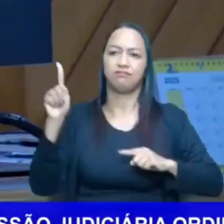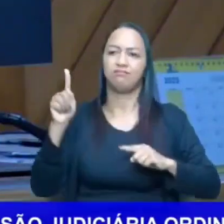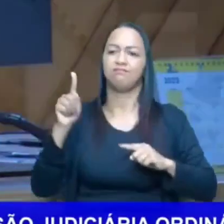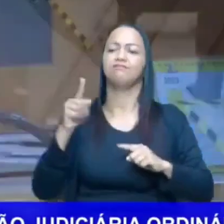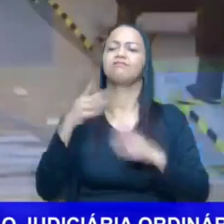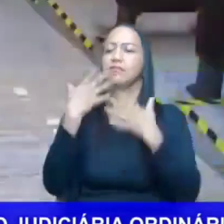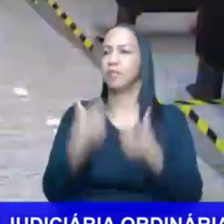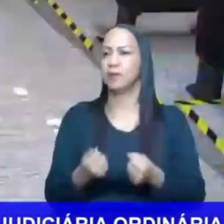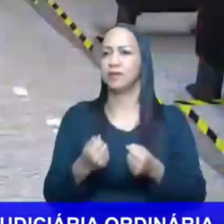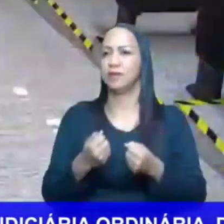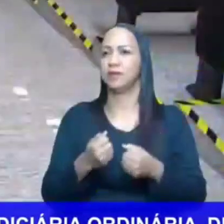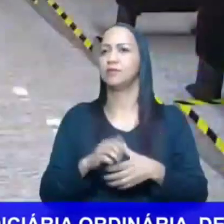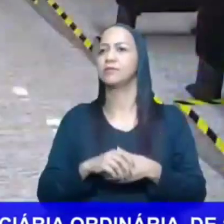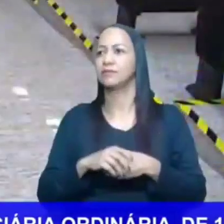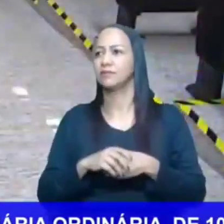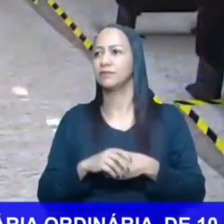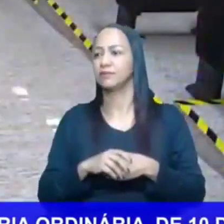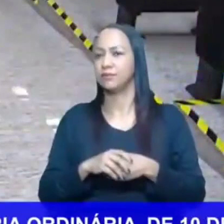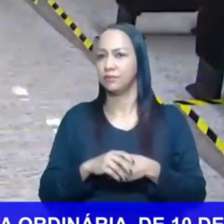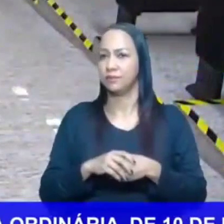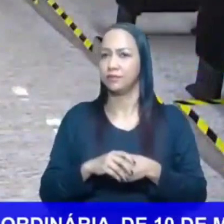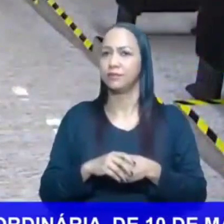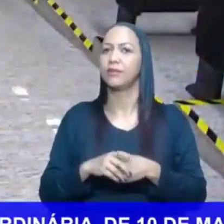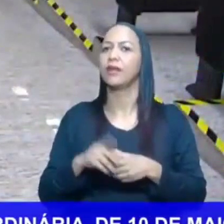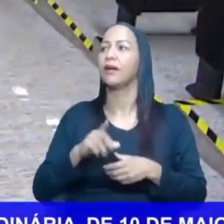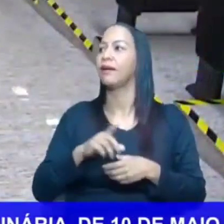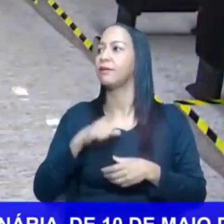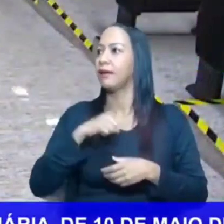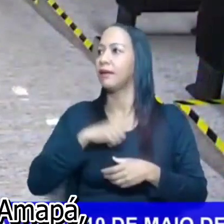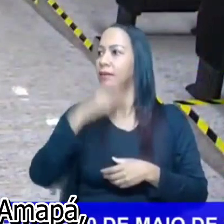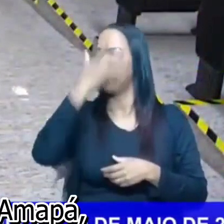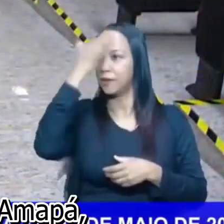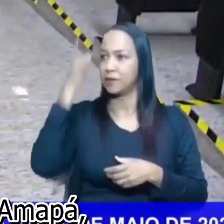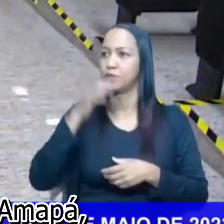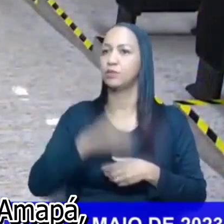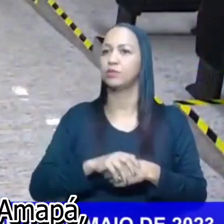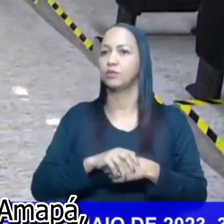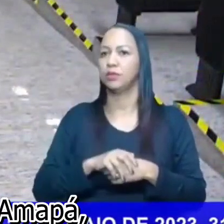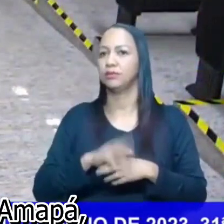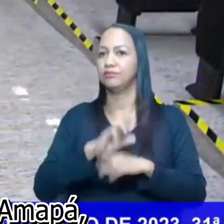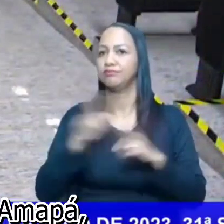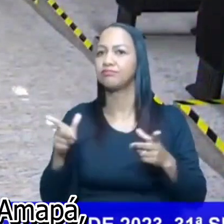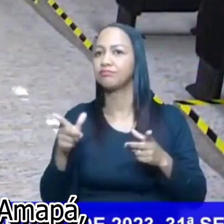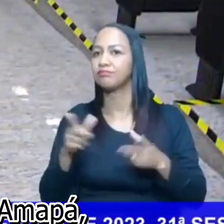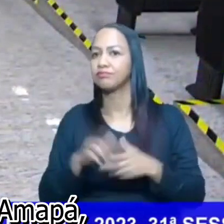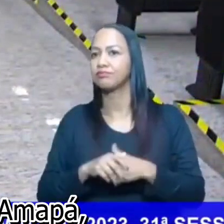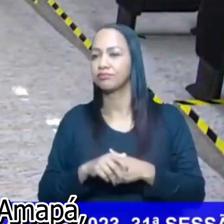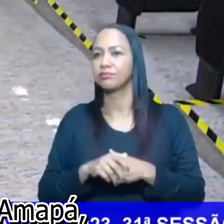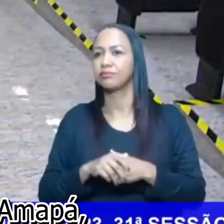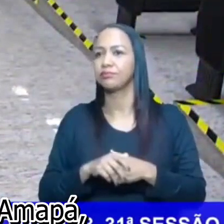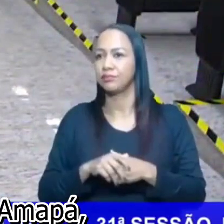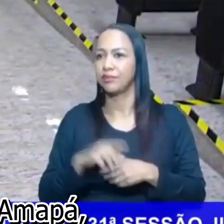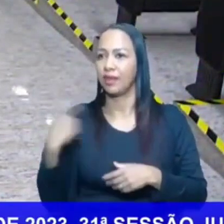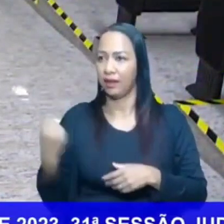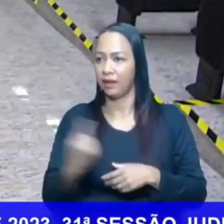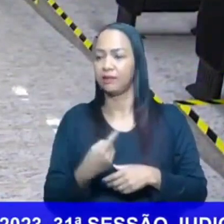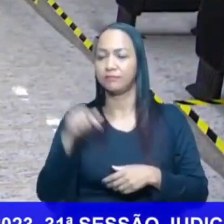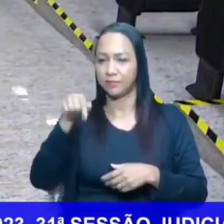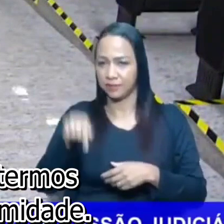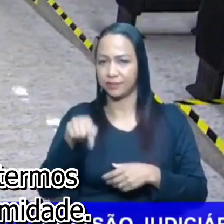contas. Pela desaprovação. Alguém diverge? Do plenário. Não, então, o Tribunal Regional Eleitoral do